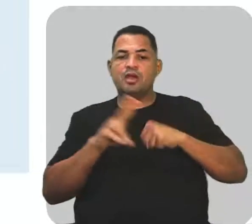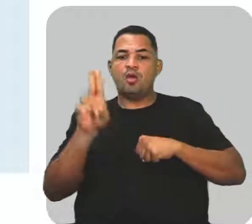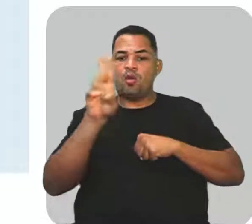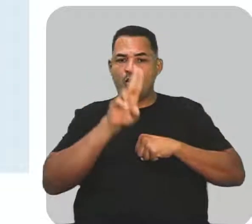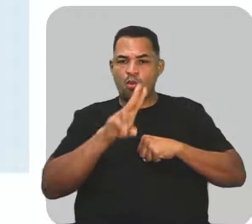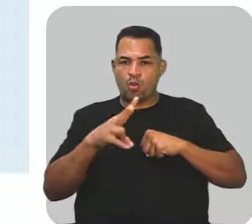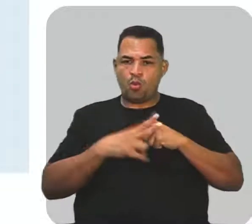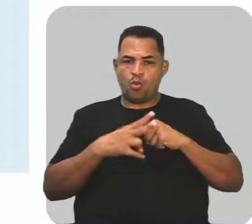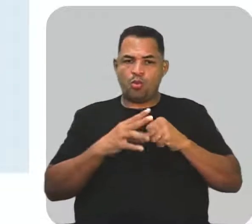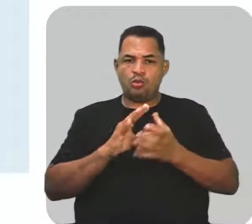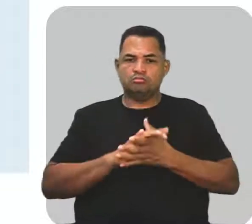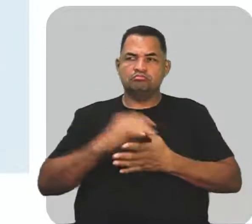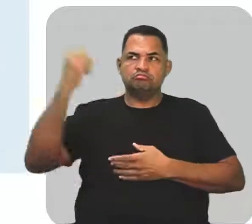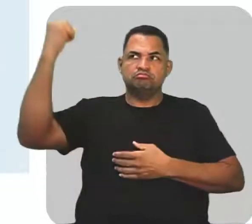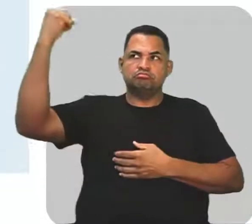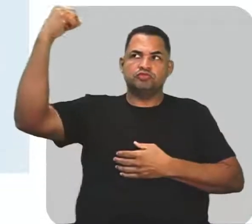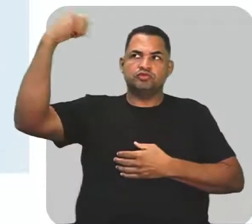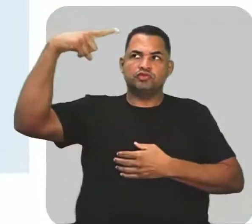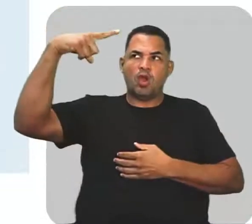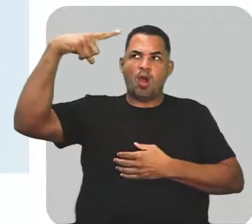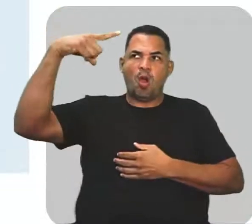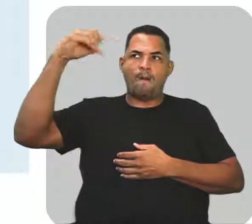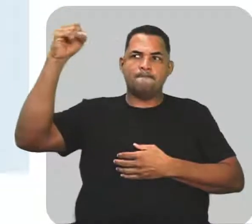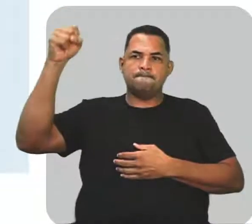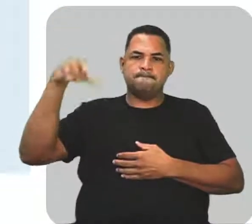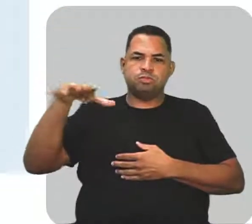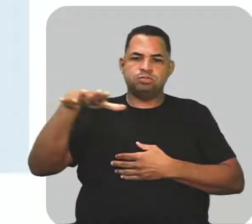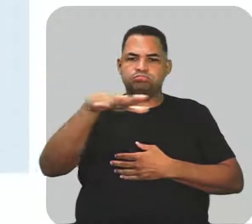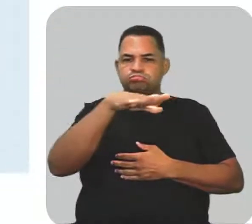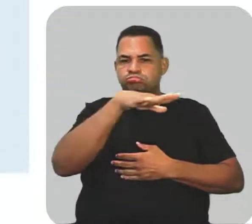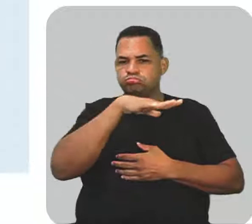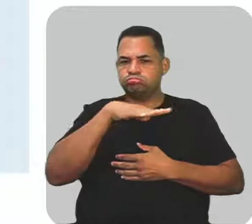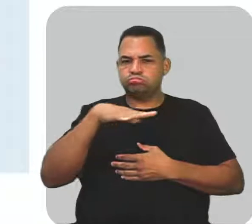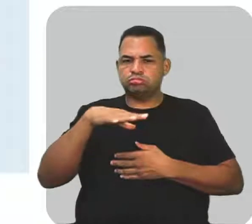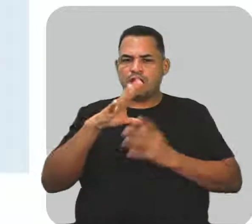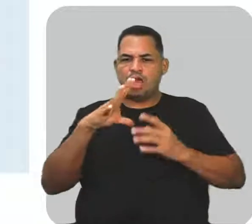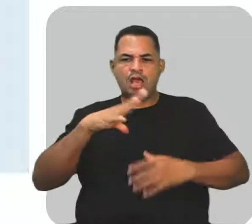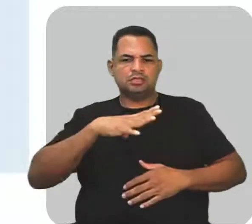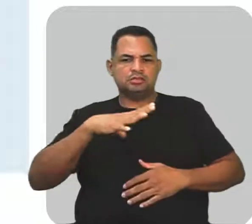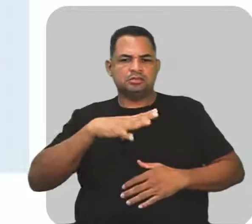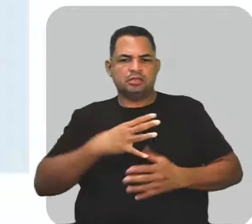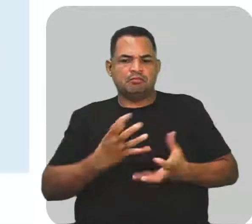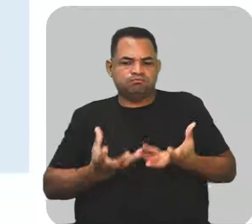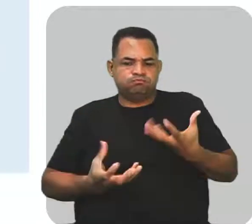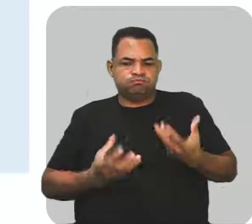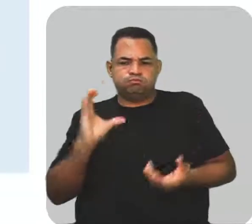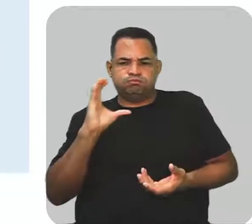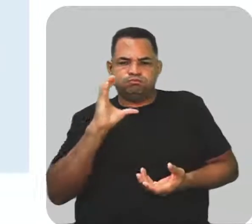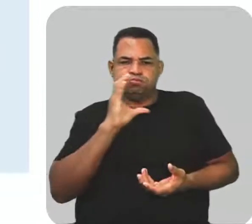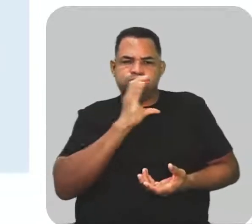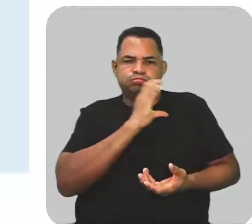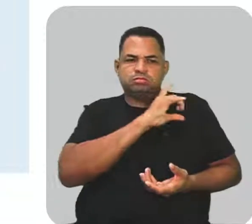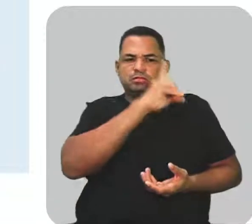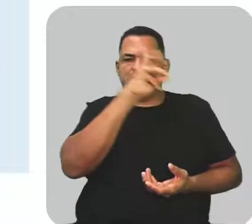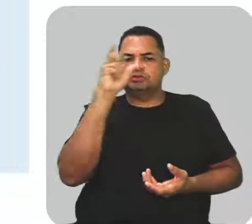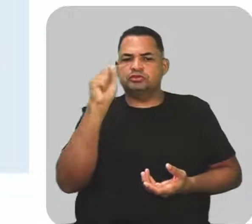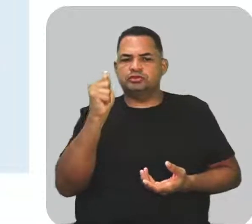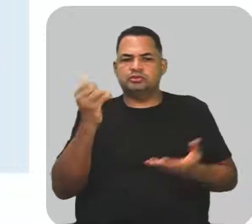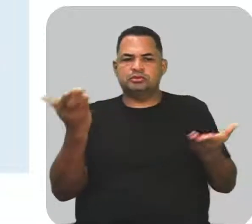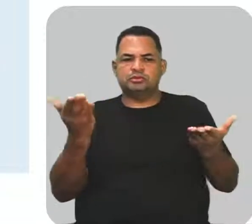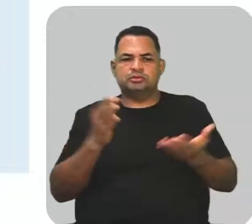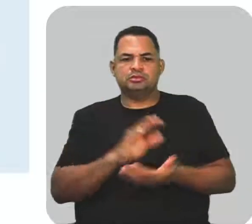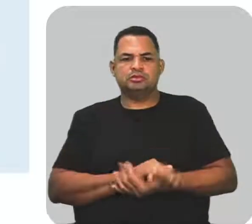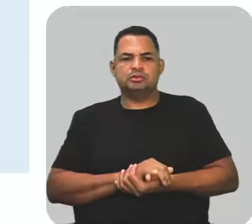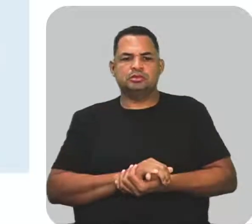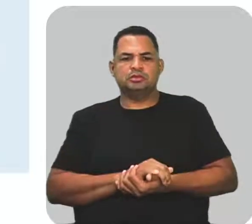o sol ilumina a cidade e aquece os dias. Qual é o verbo dessa oração?